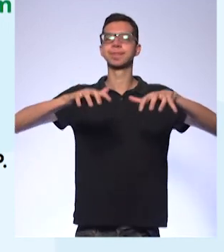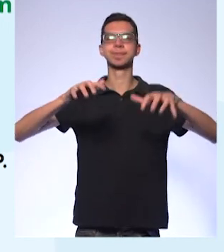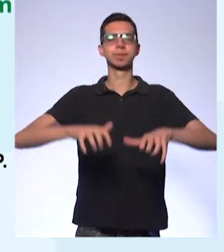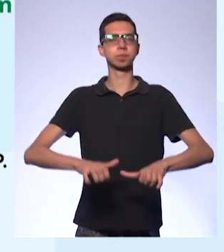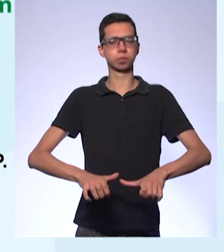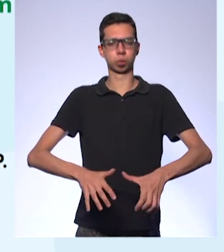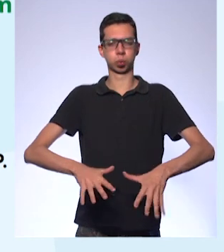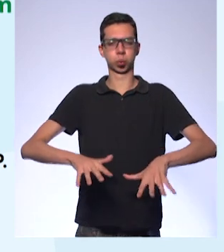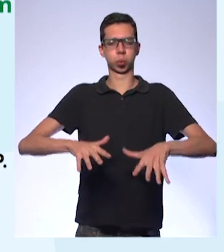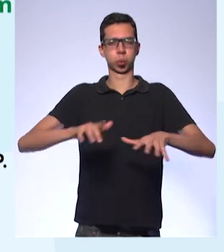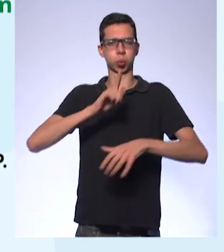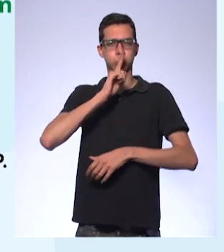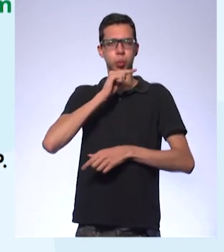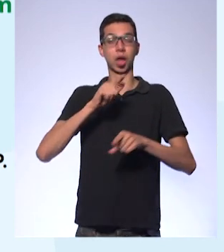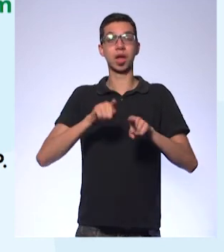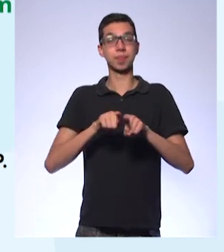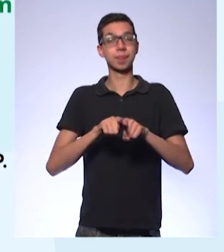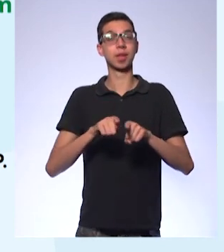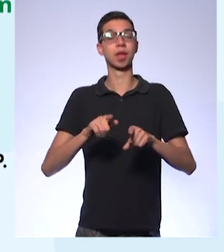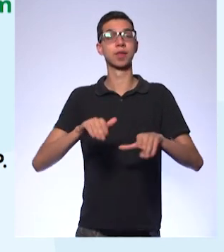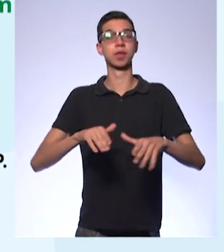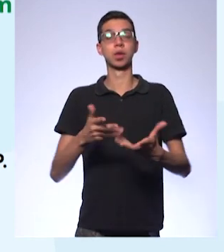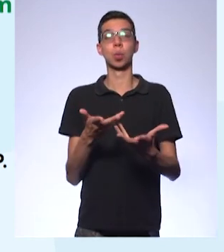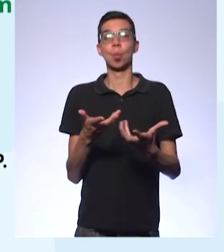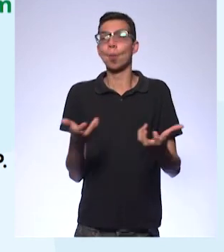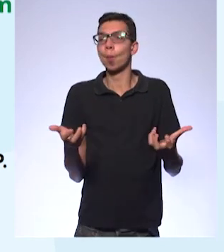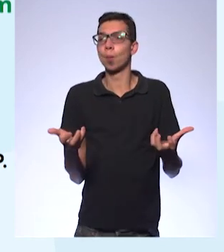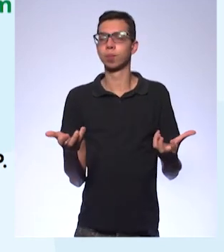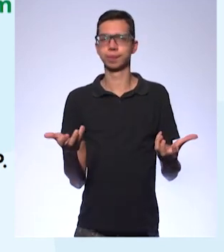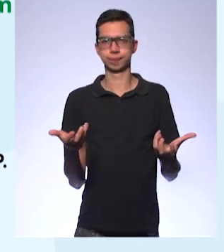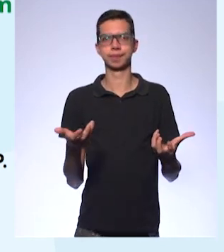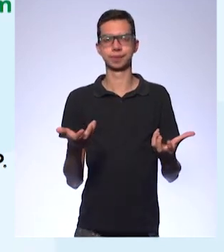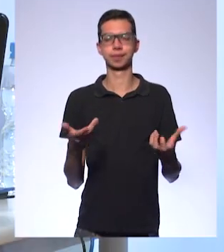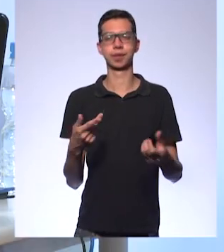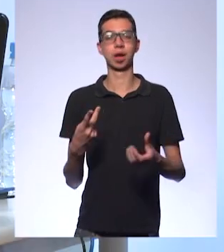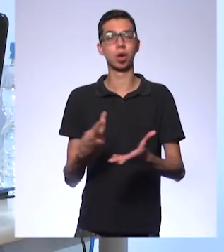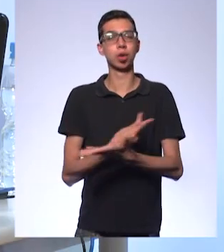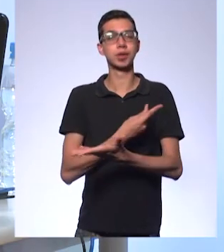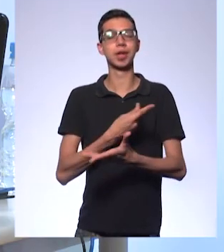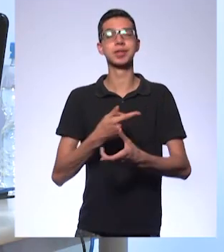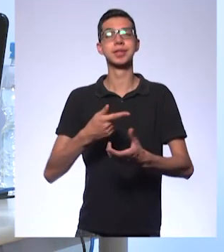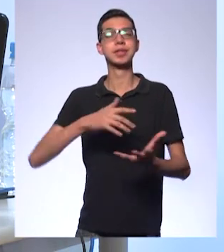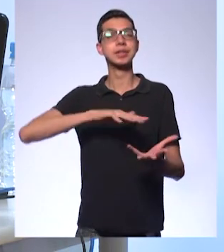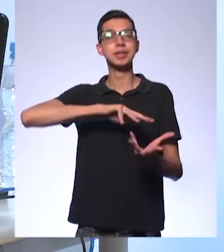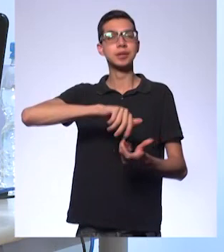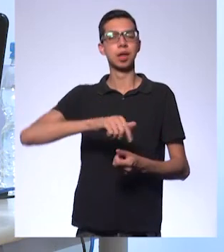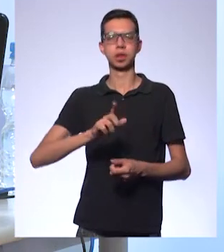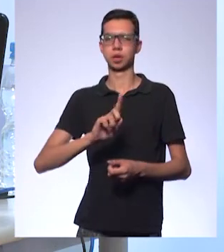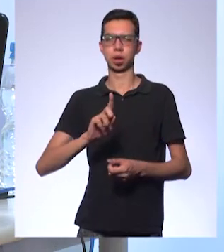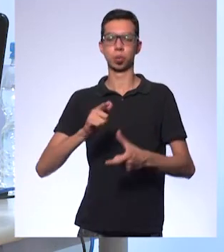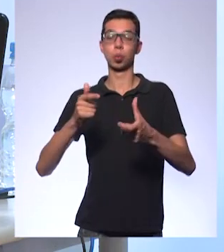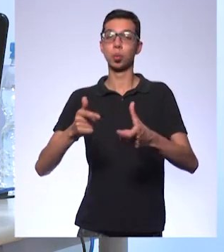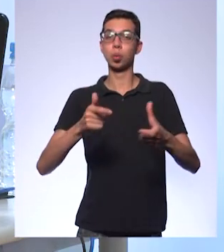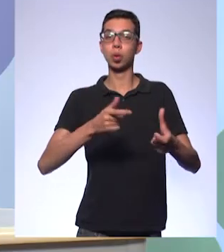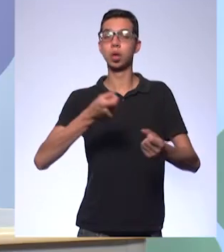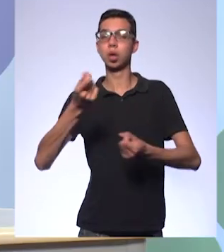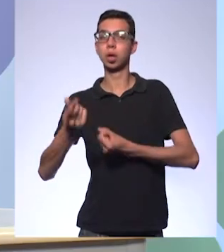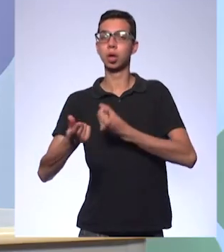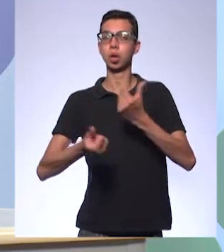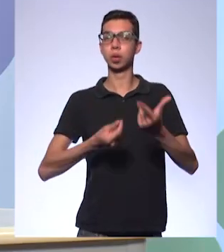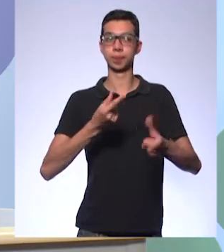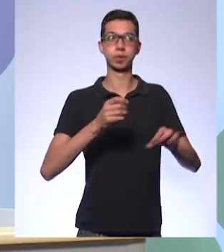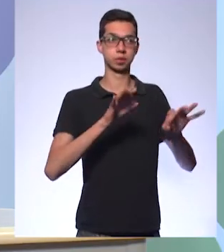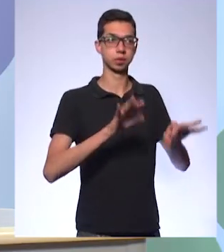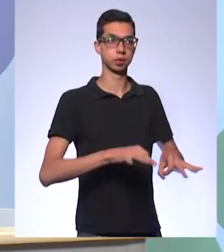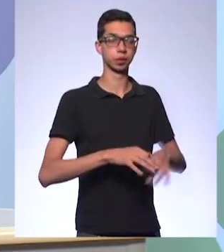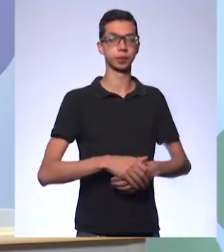esses eventos extremos, às vezes, não acontecem na Terra como um todo, mas em alguns locais específicos, não é isso? Sim, em